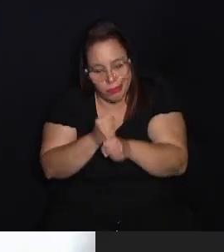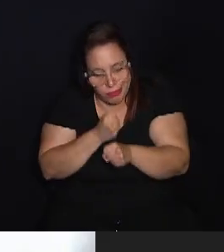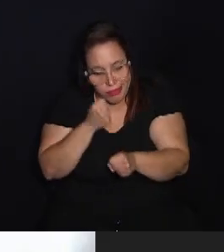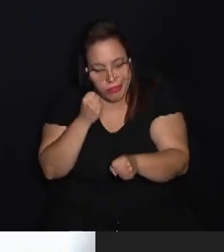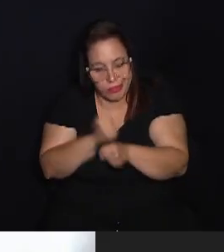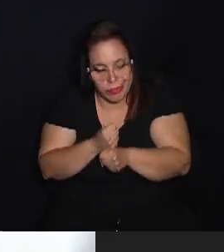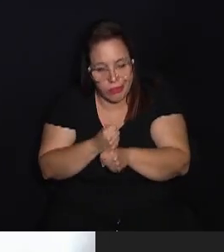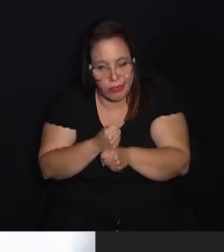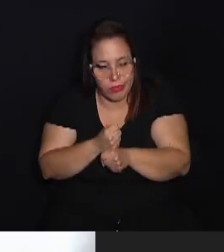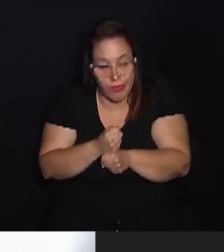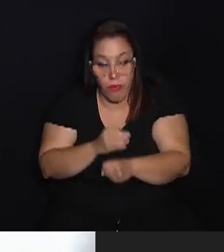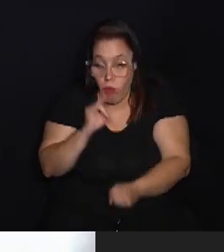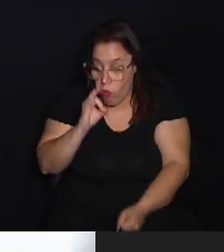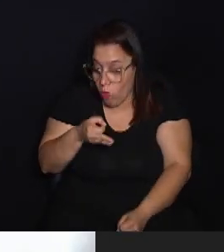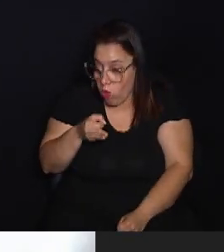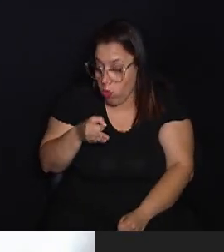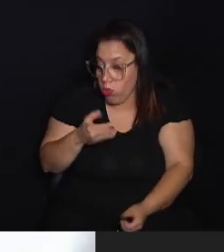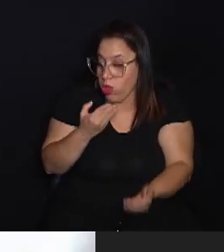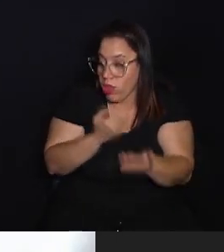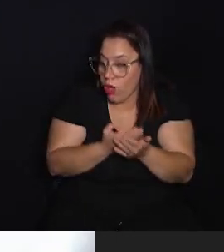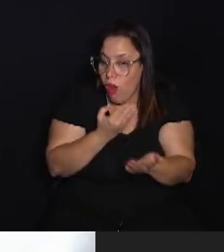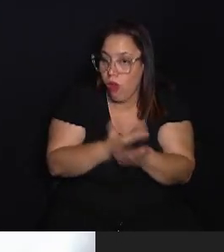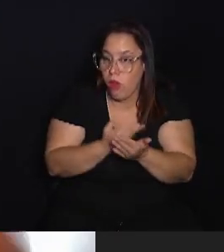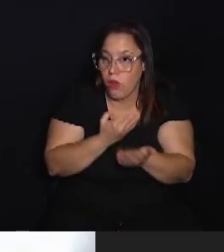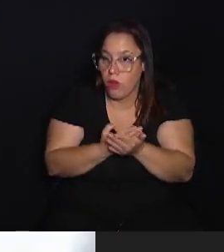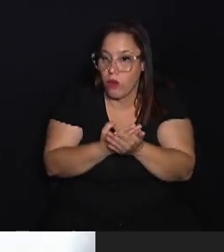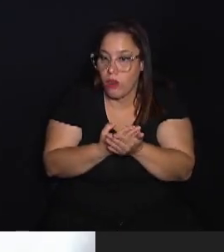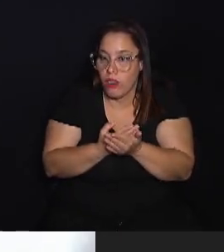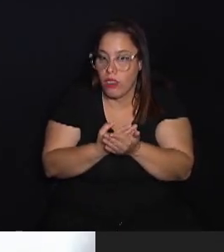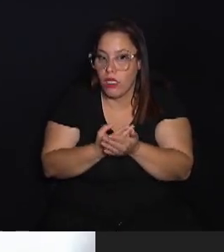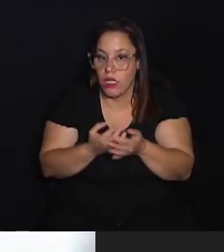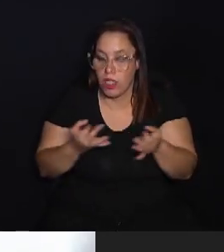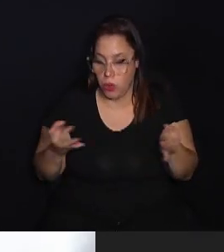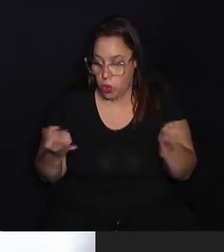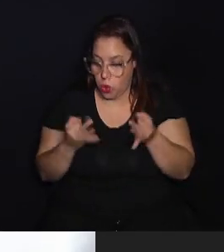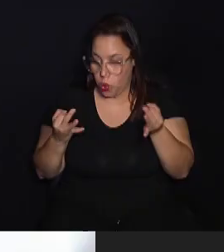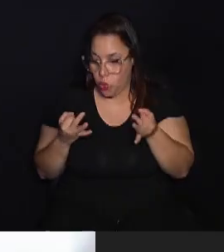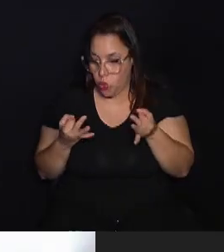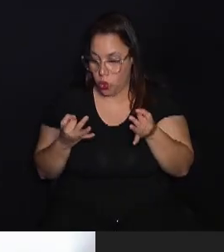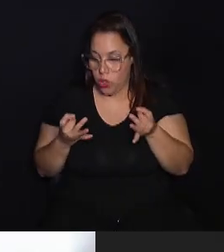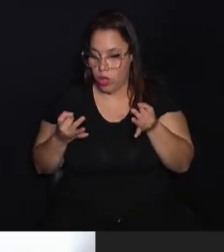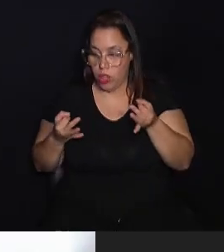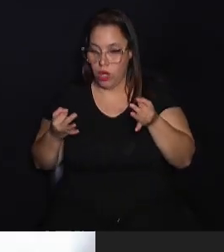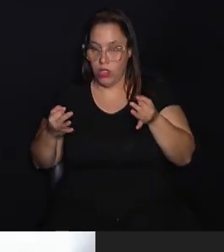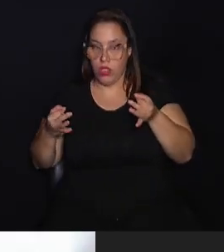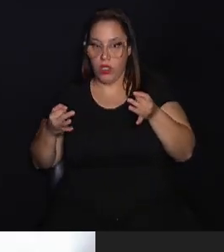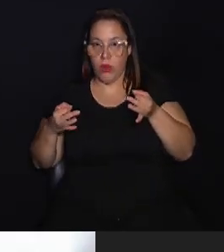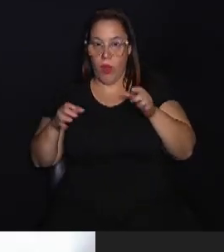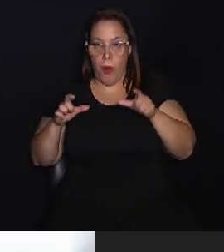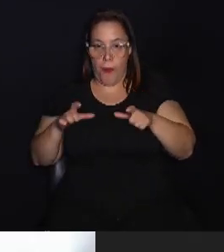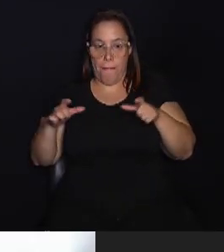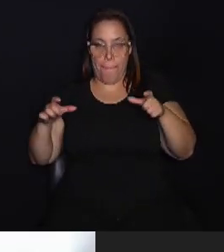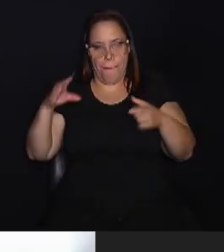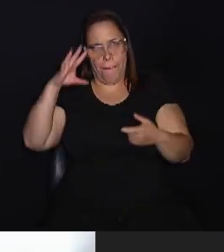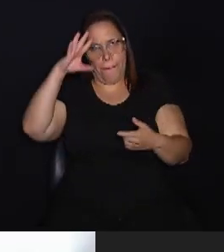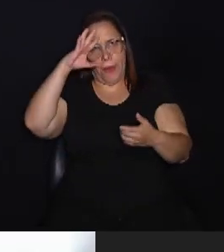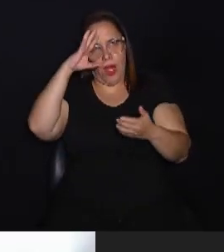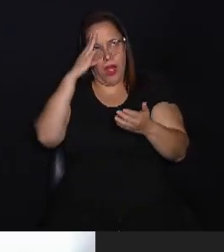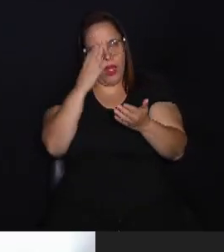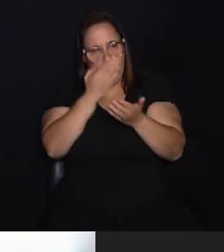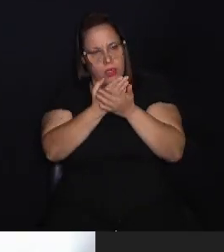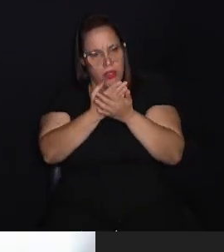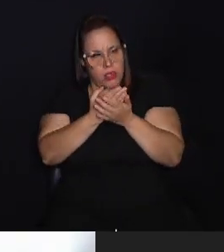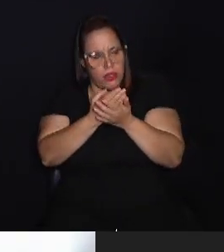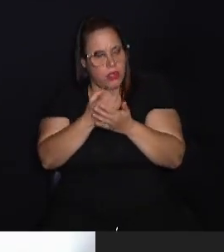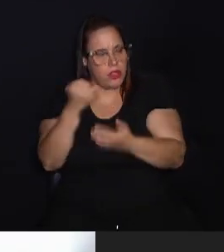Então, isso confere ao estudo uma robustez estatística, um grau de confiança